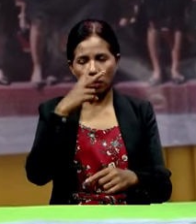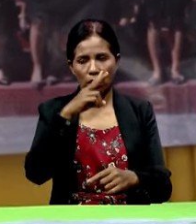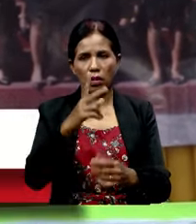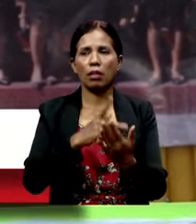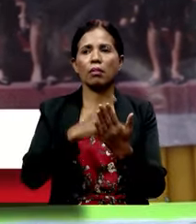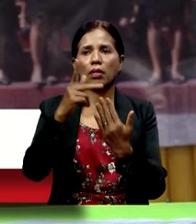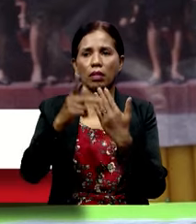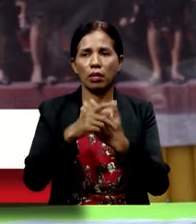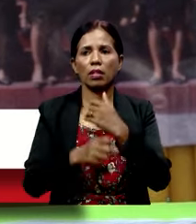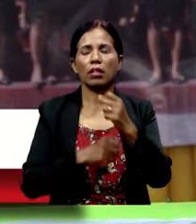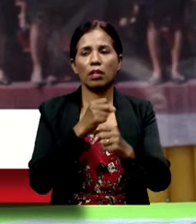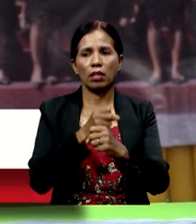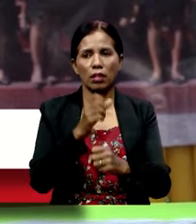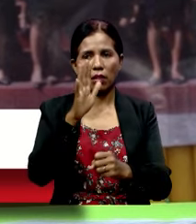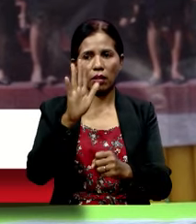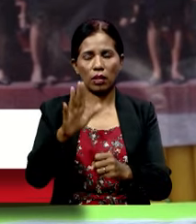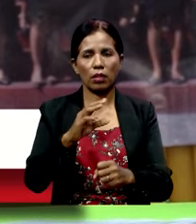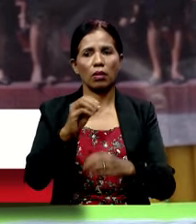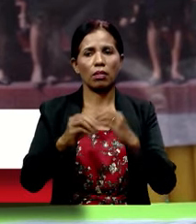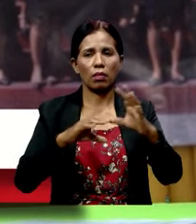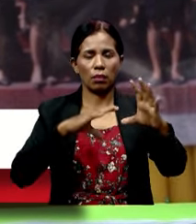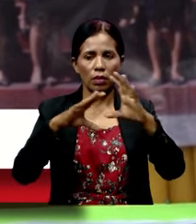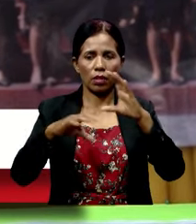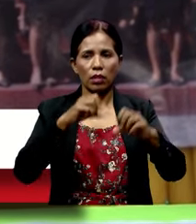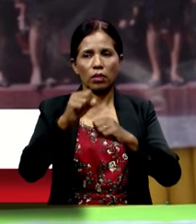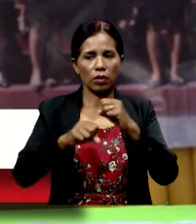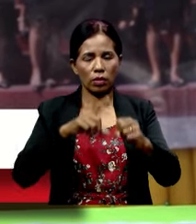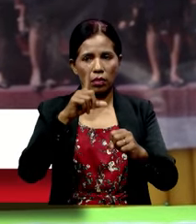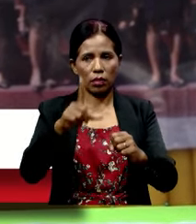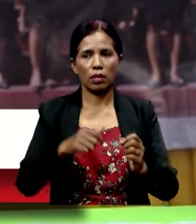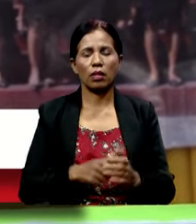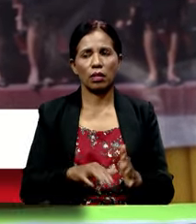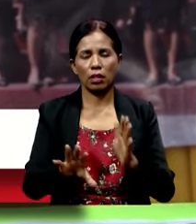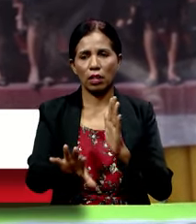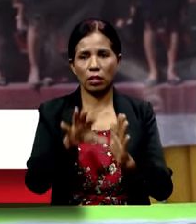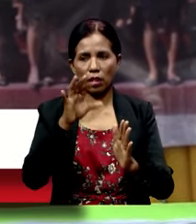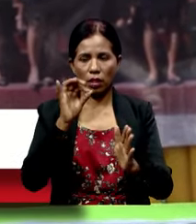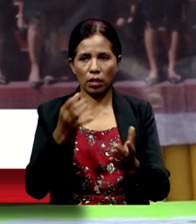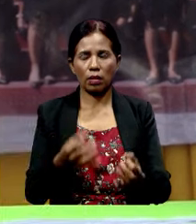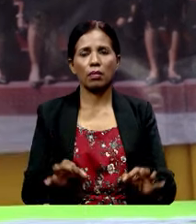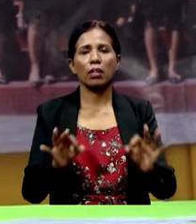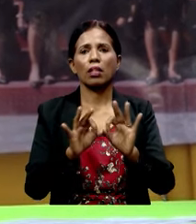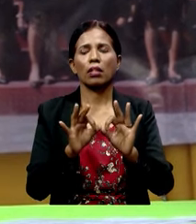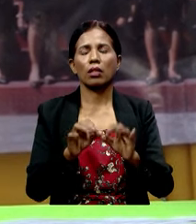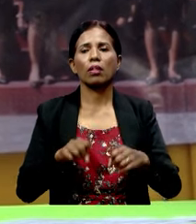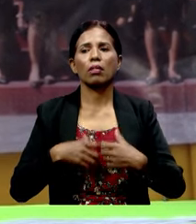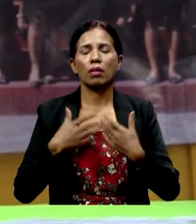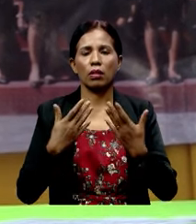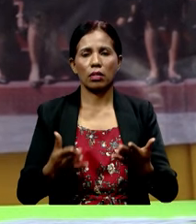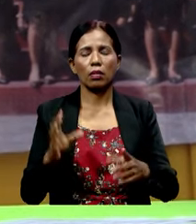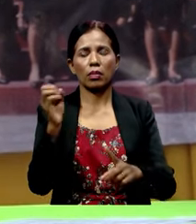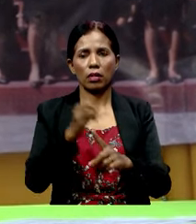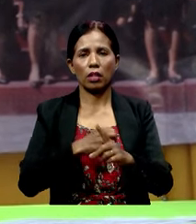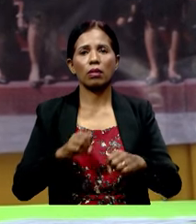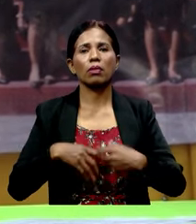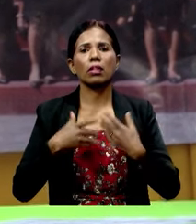programa tina lima nia nia área de comunicação social nia tal prioridade oitsa comunicação social